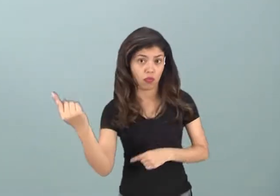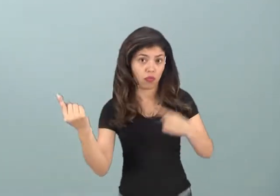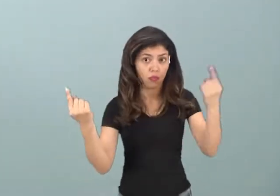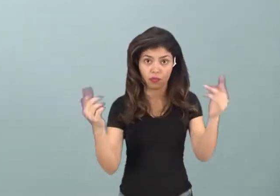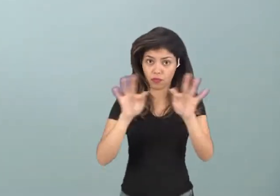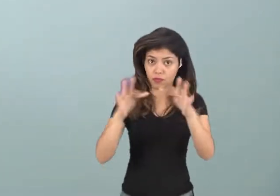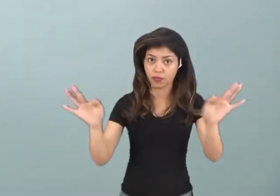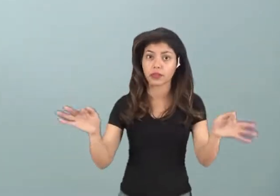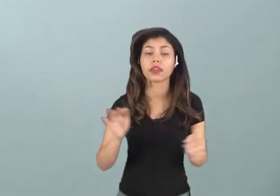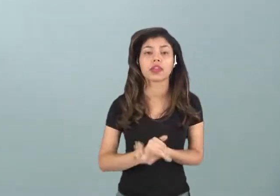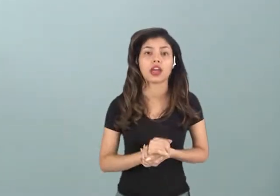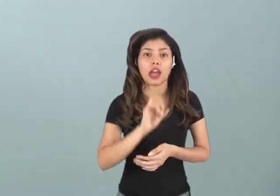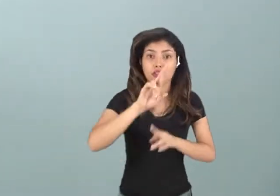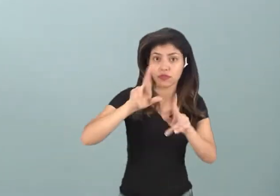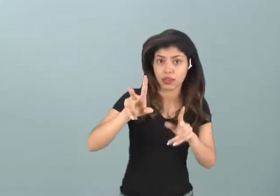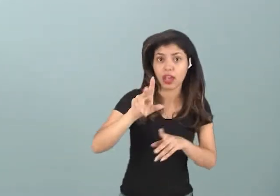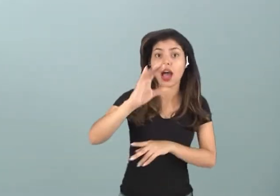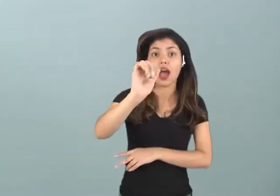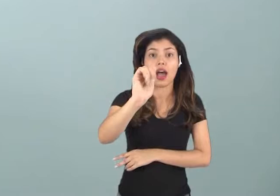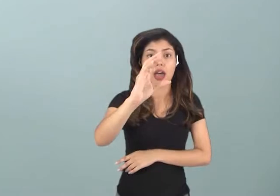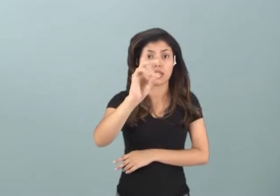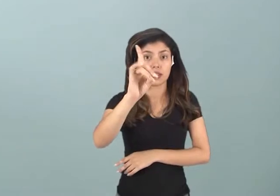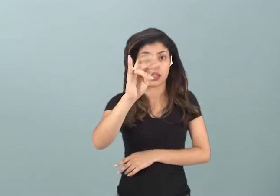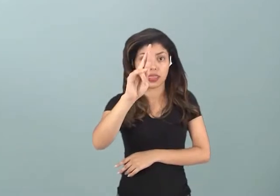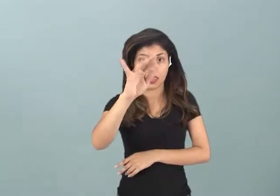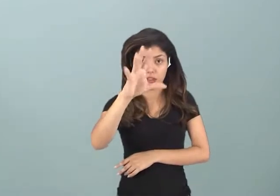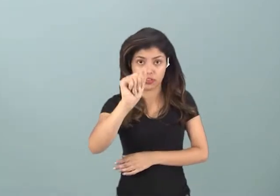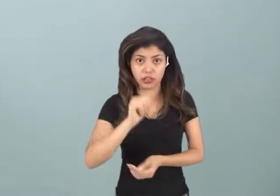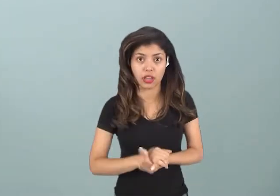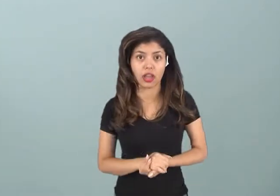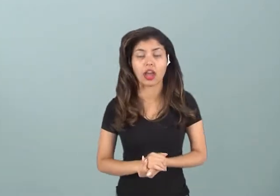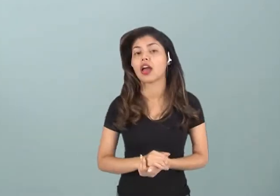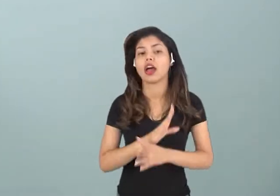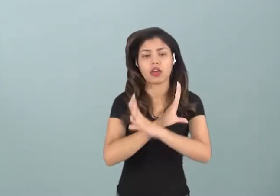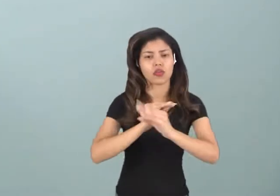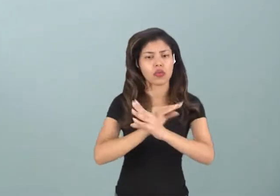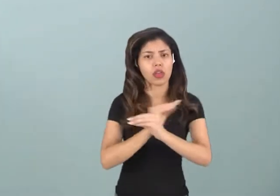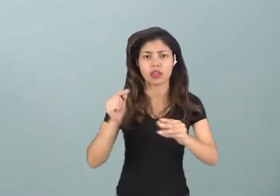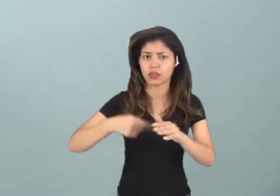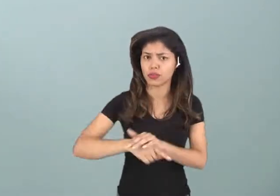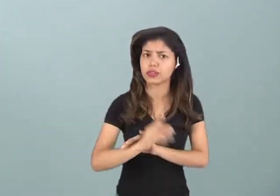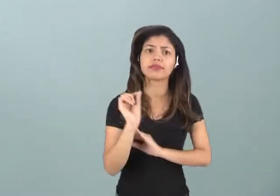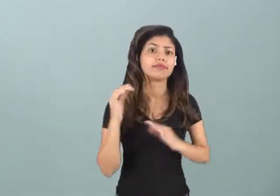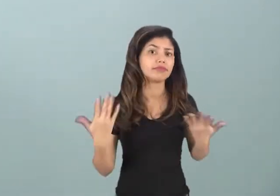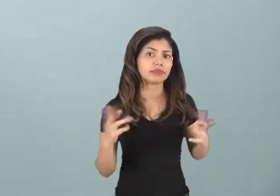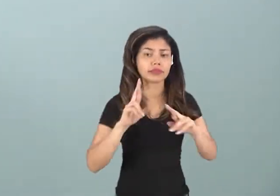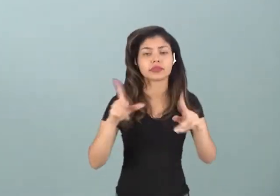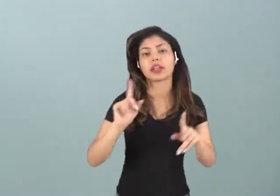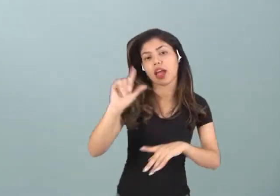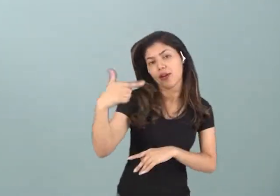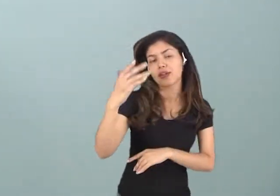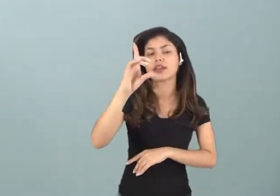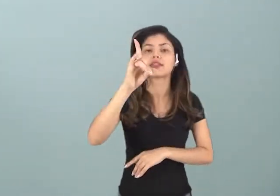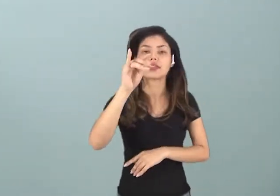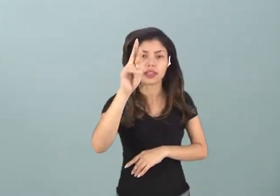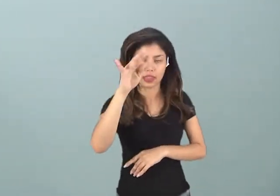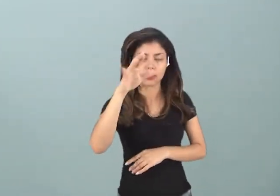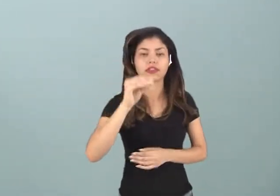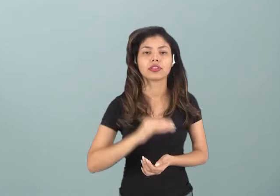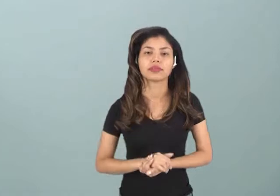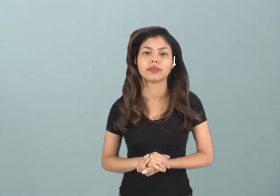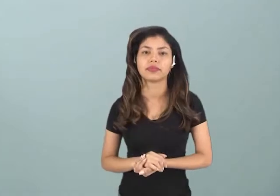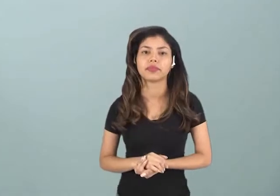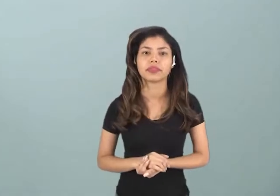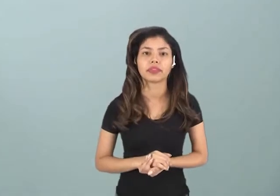que uma é assindética, aquela que não é introduzida por conjunção, e a outra é sindética. E naquele caso, é uma sindética do